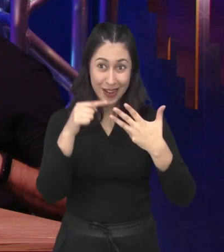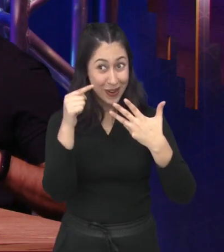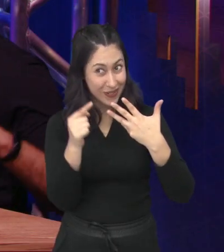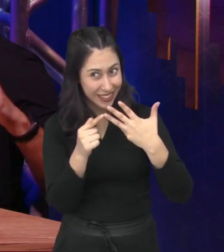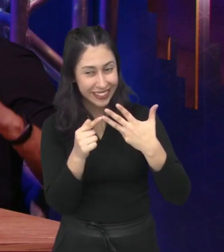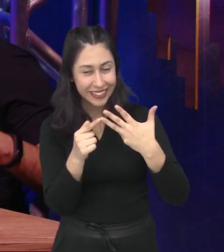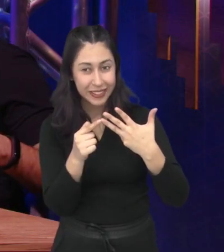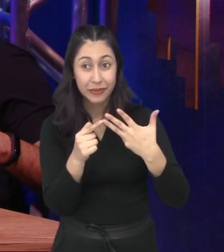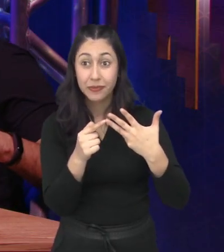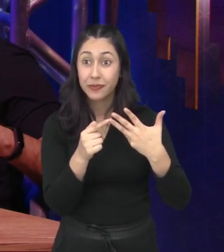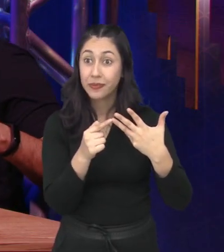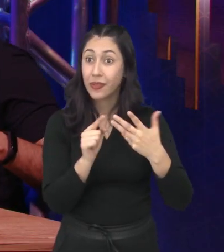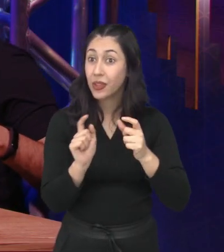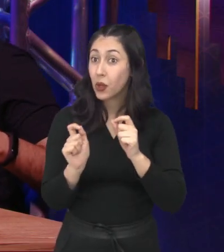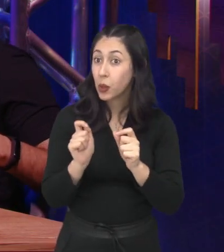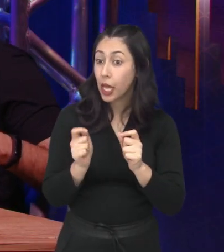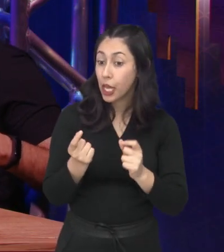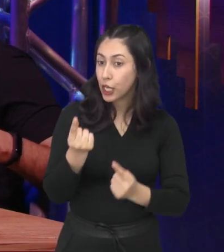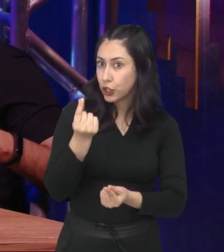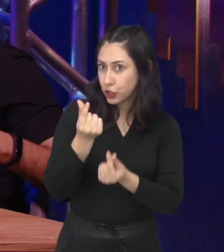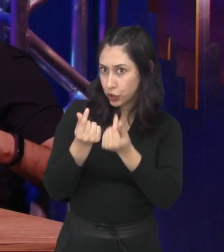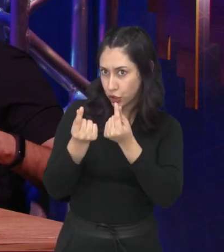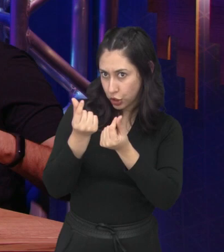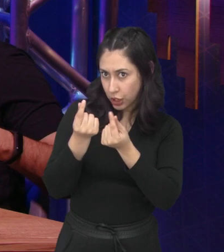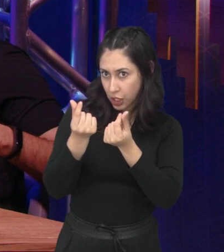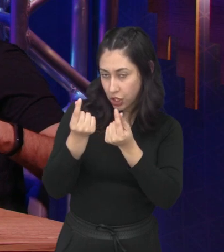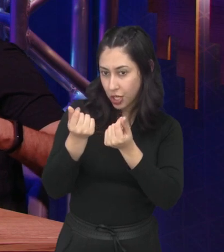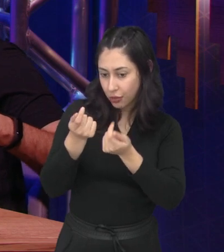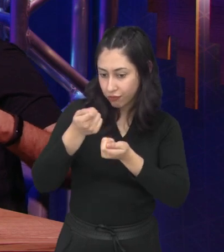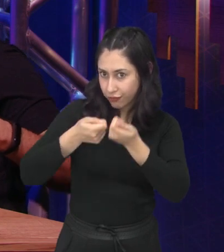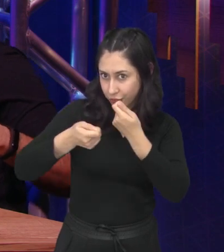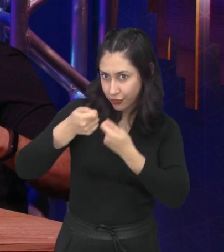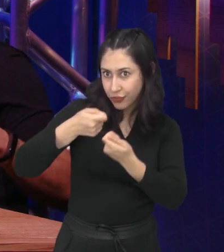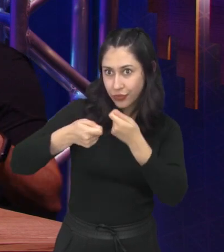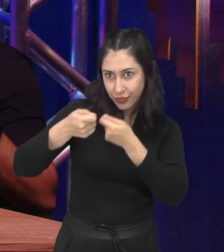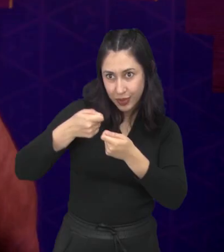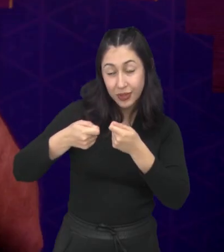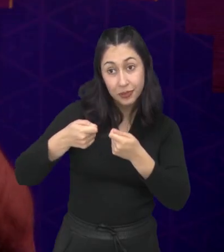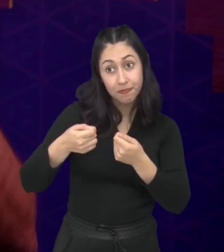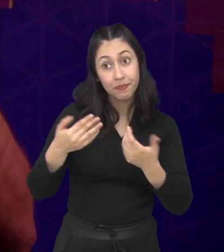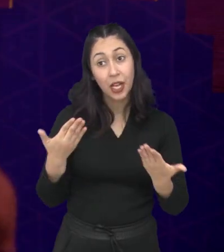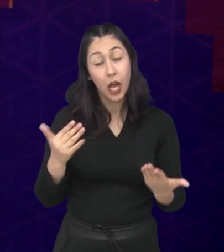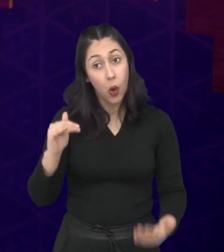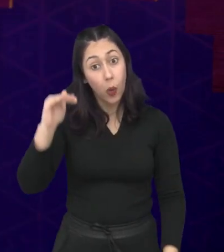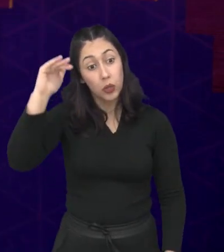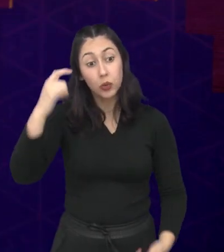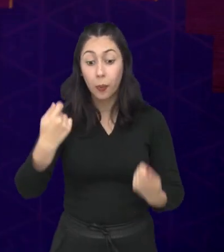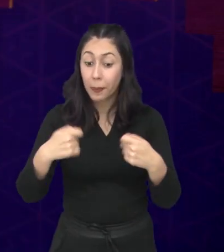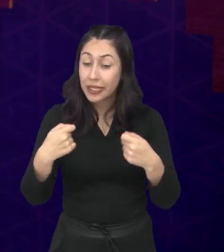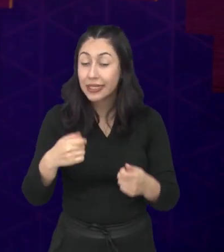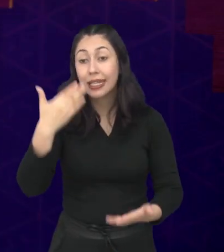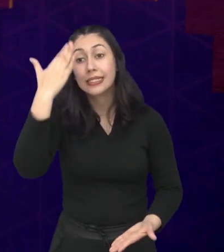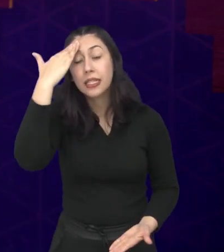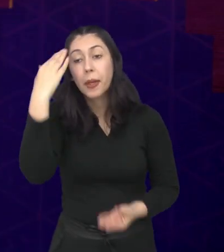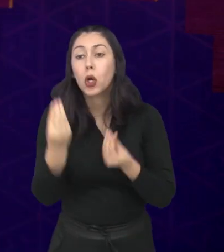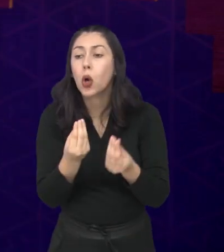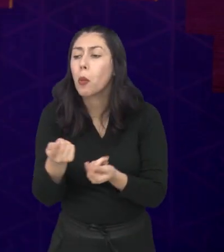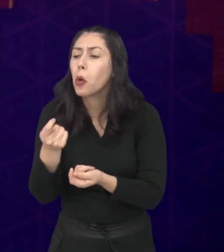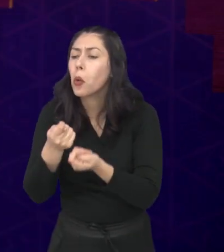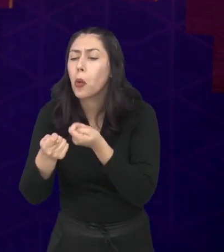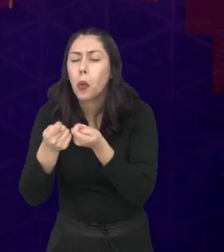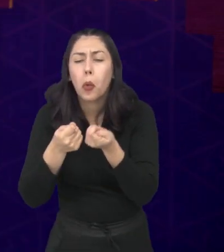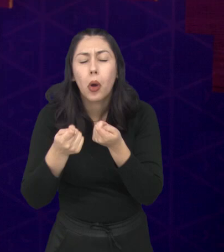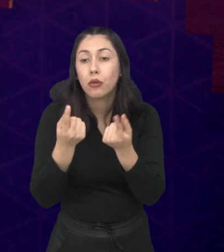é controle das finanças, cara. Para você ser um adulto, você precisa saber controlar o seu